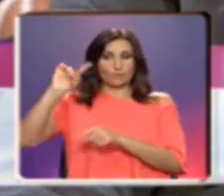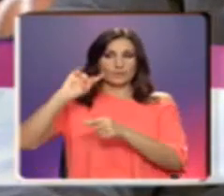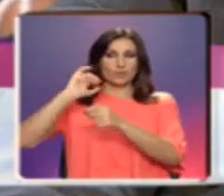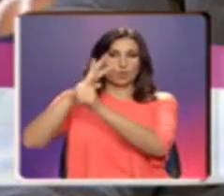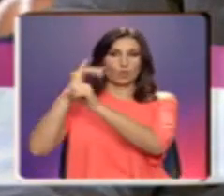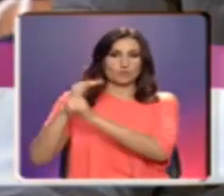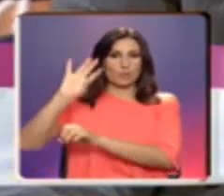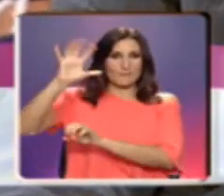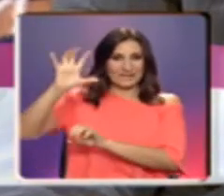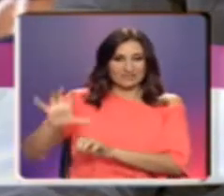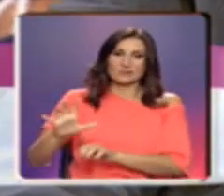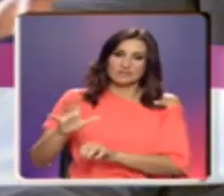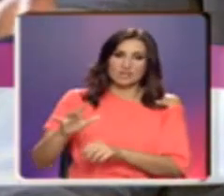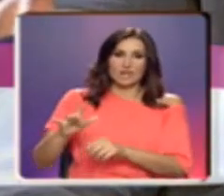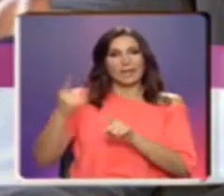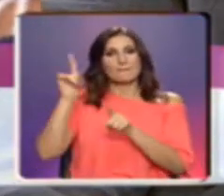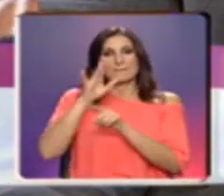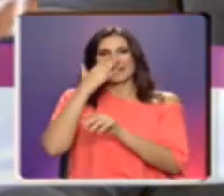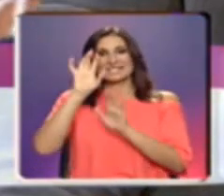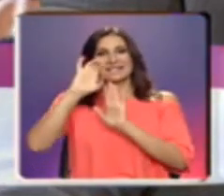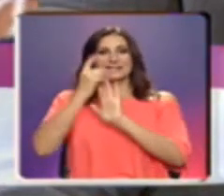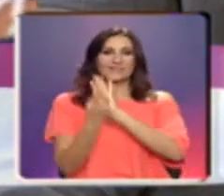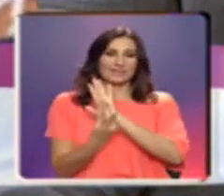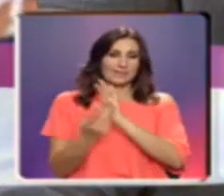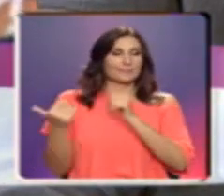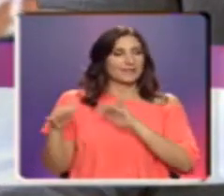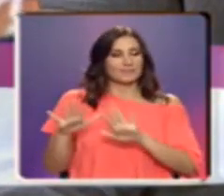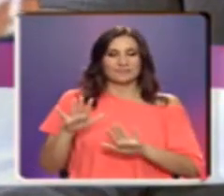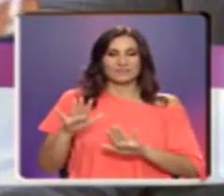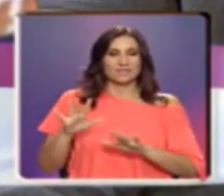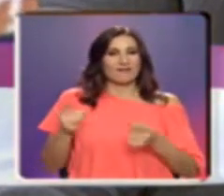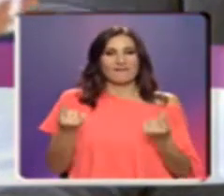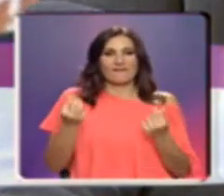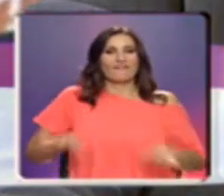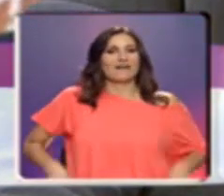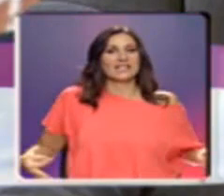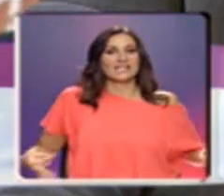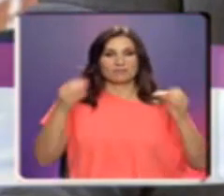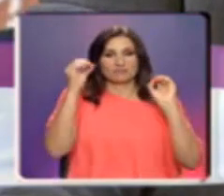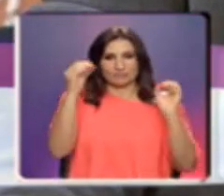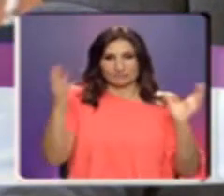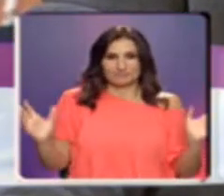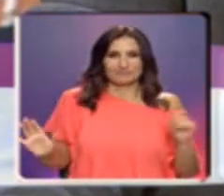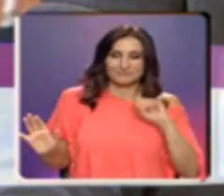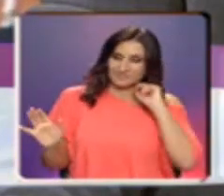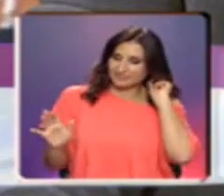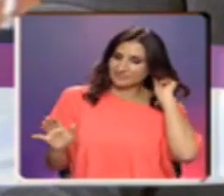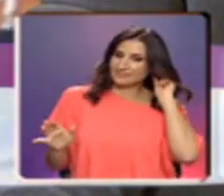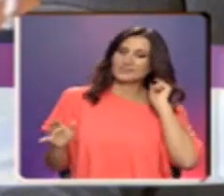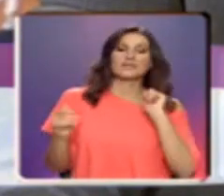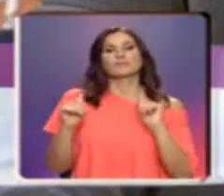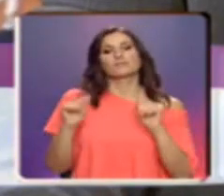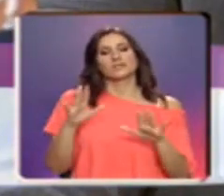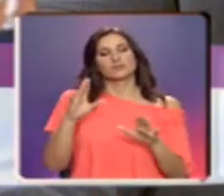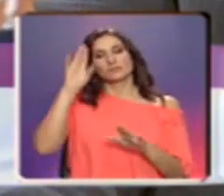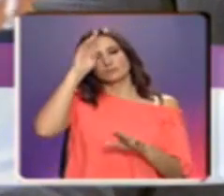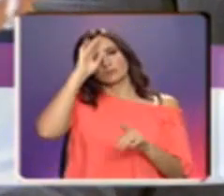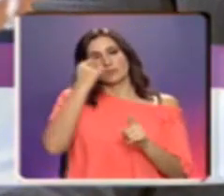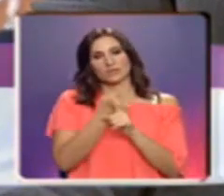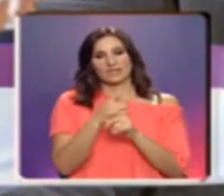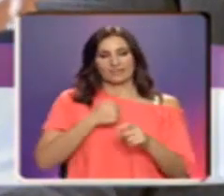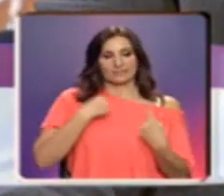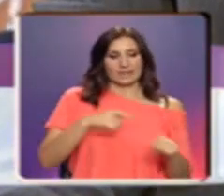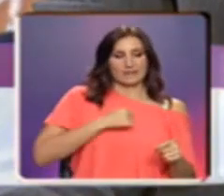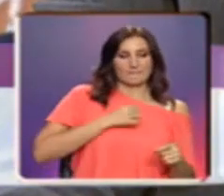currículo. Não, nunca, de facto, nunca fiz nada. Mas a pressão no Sporting é superior por isto. É que uma coisa é nós fazermos o nosso trabalho. Temos as nossas